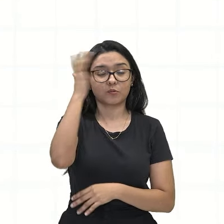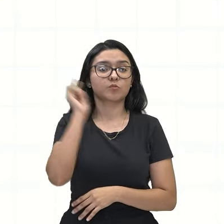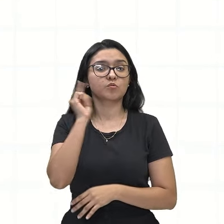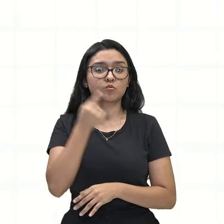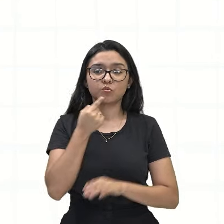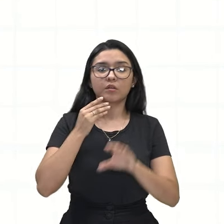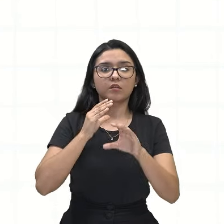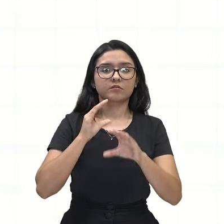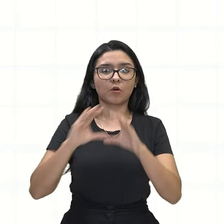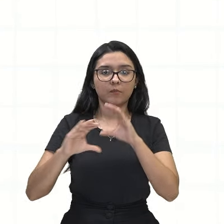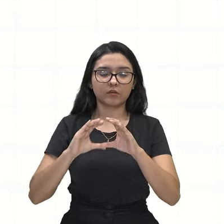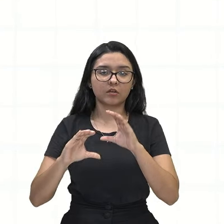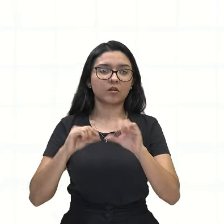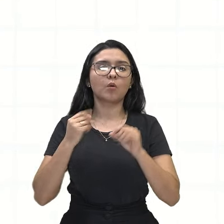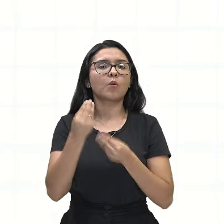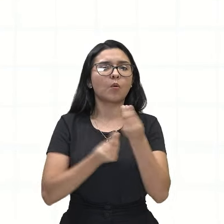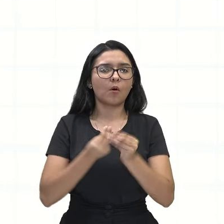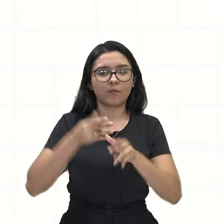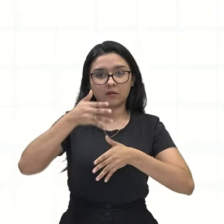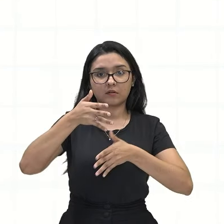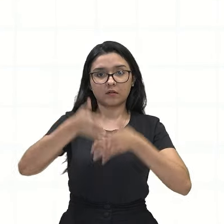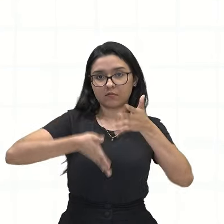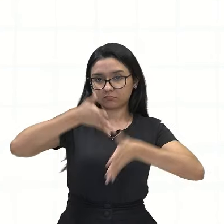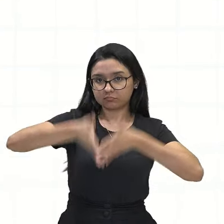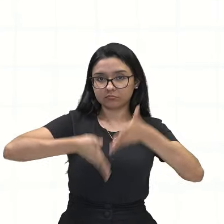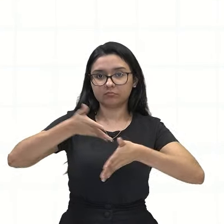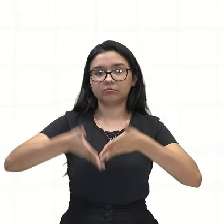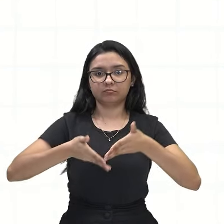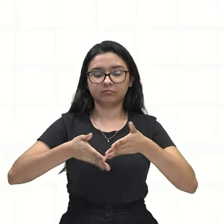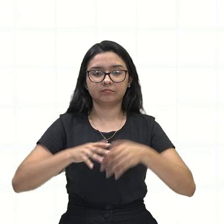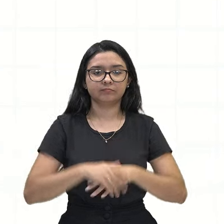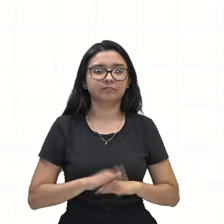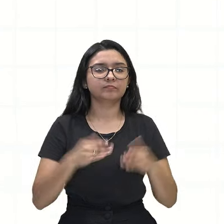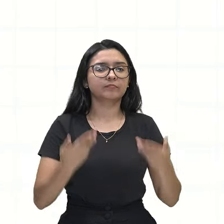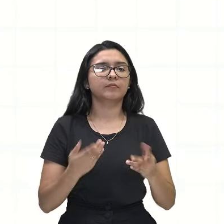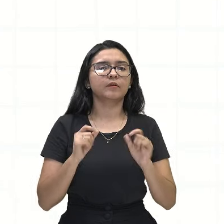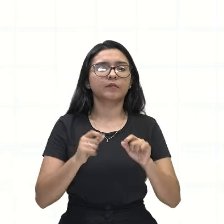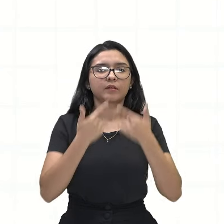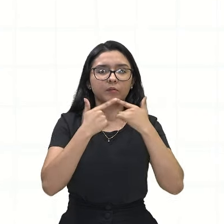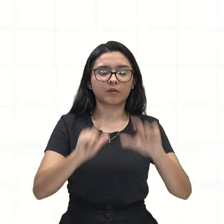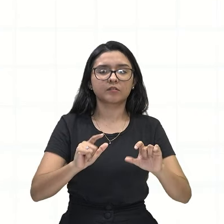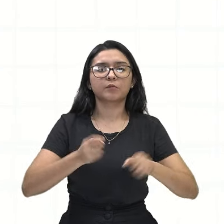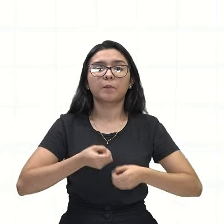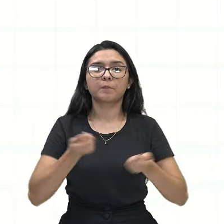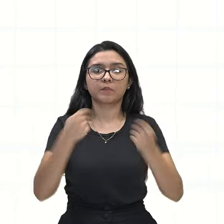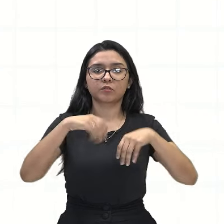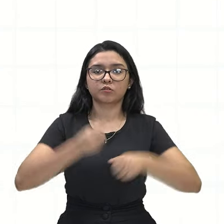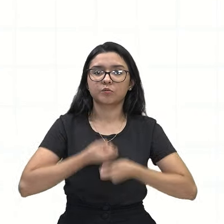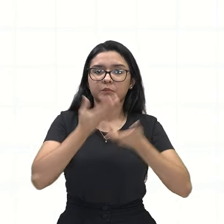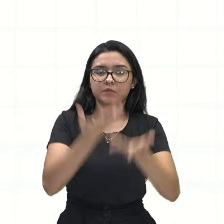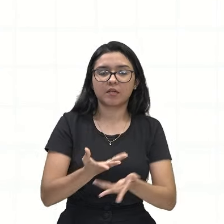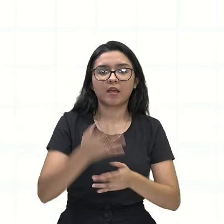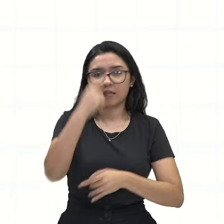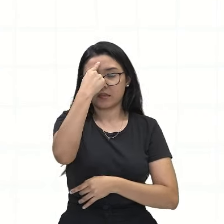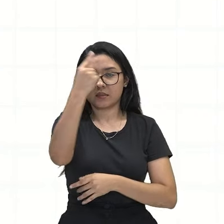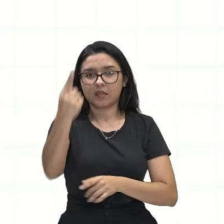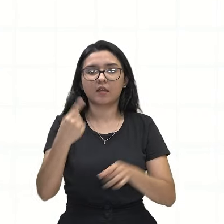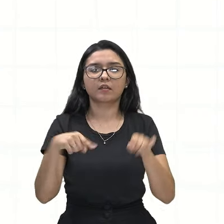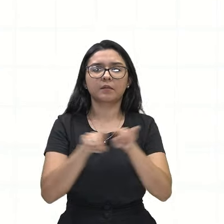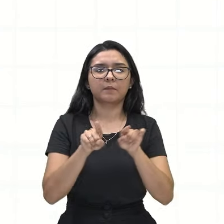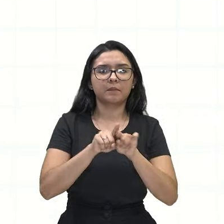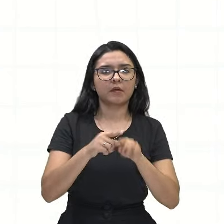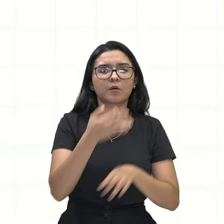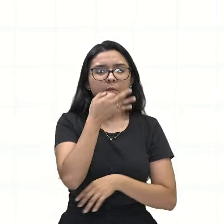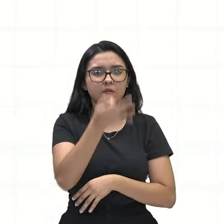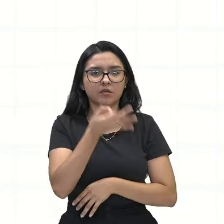né? Então, a linguagem ela é a capacidade que possuímos de expressar nossos pensamentos, ideias, opiniões, sentimentos. Ela